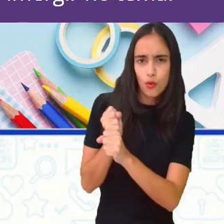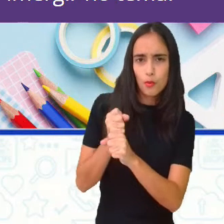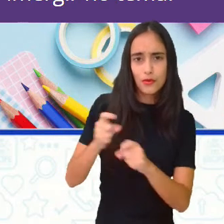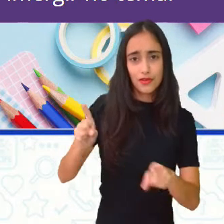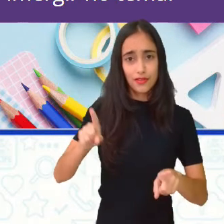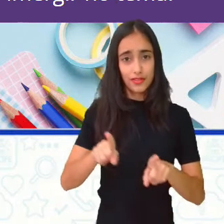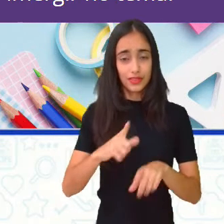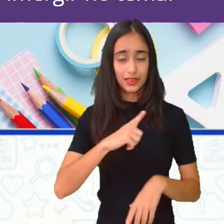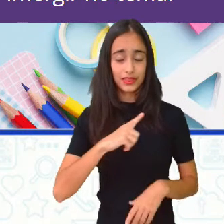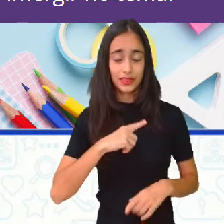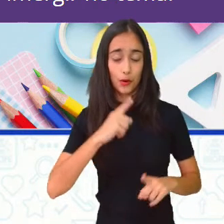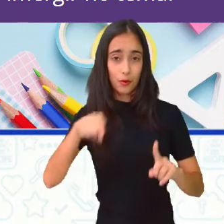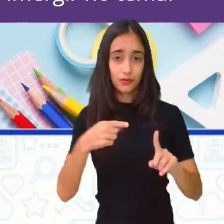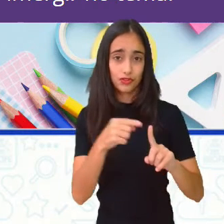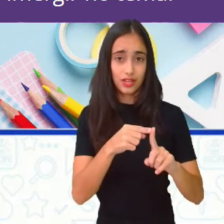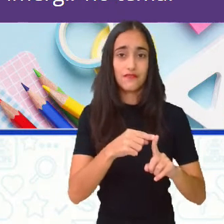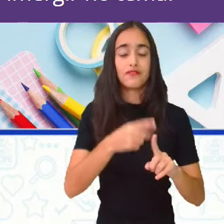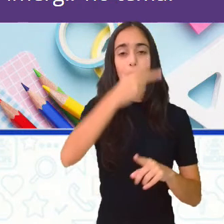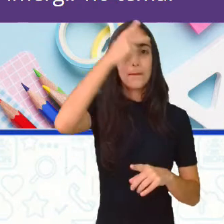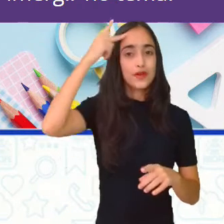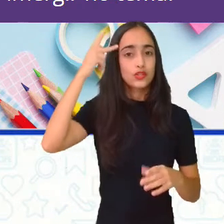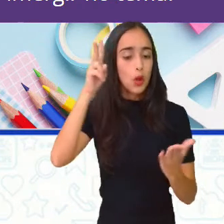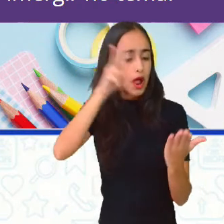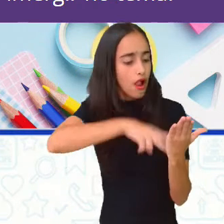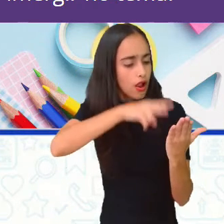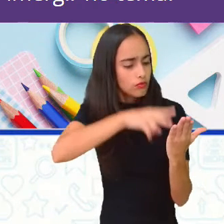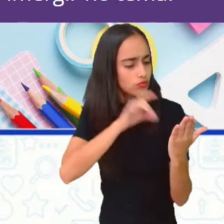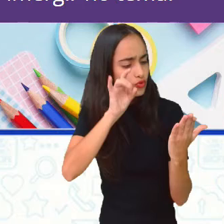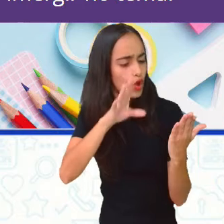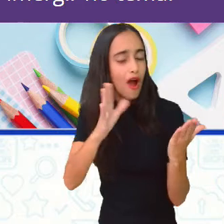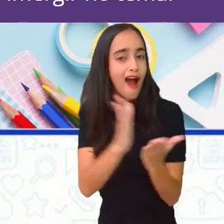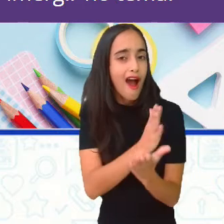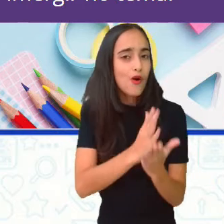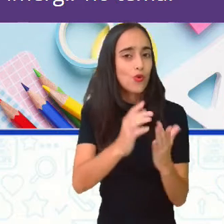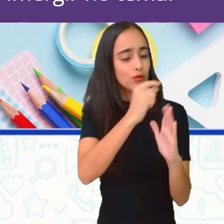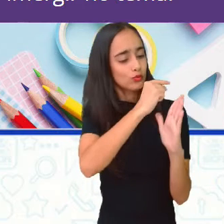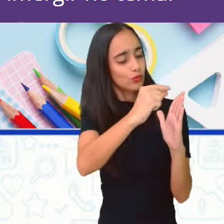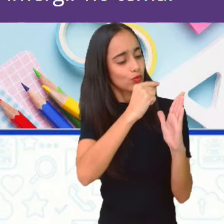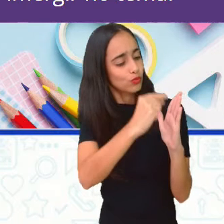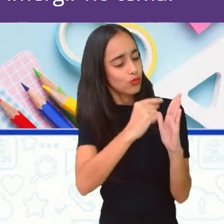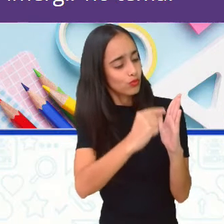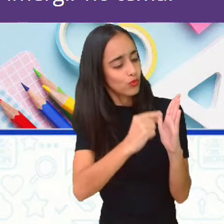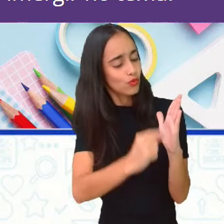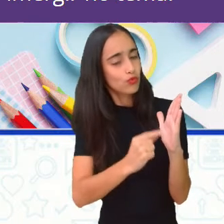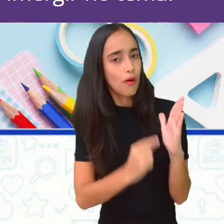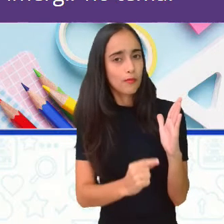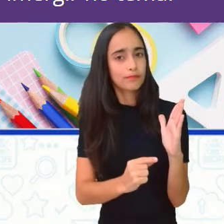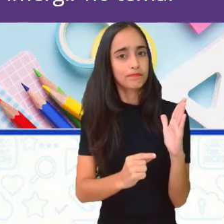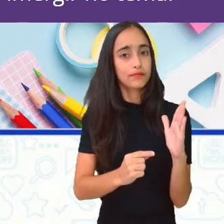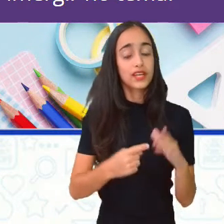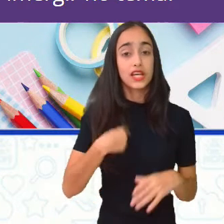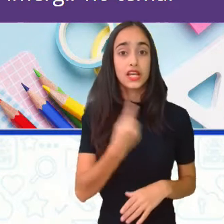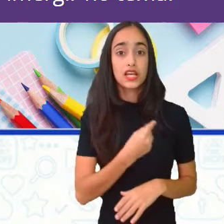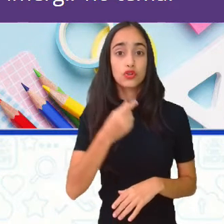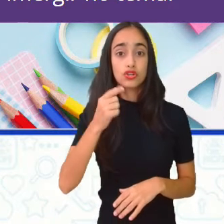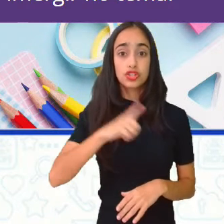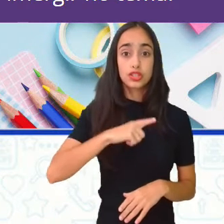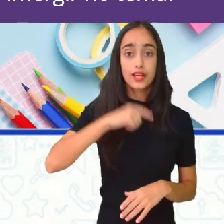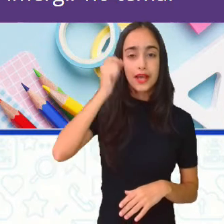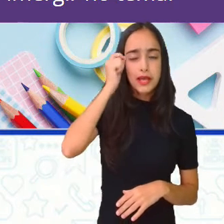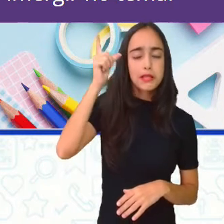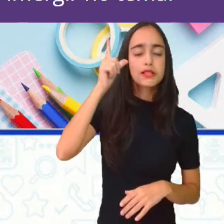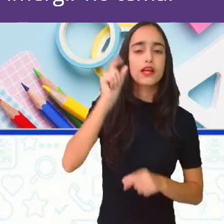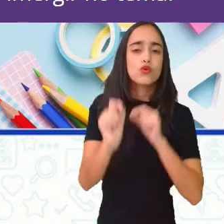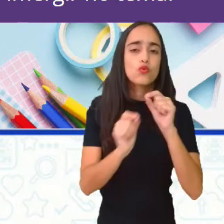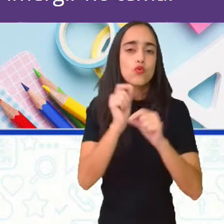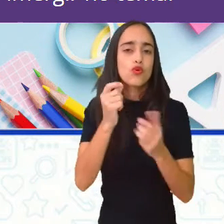do meu texto todo, e eu tenha completa noção de tudo aquilo que o texto vai abordar ao longo da discussão. Então, eu consigo acessar